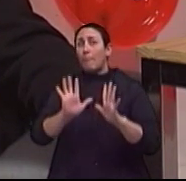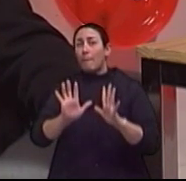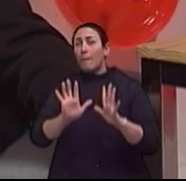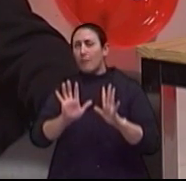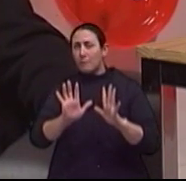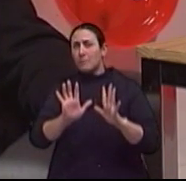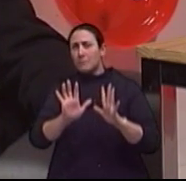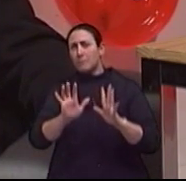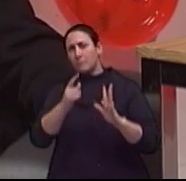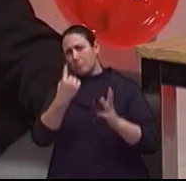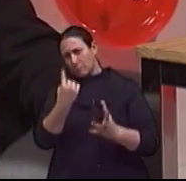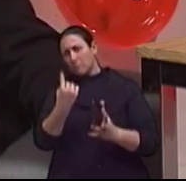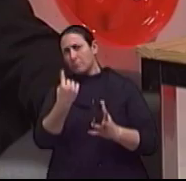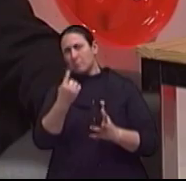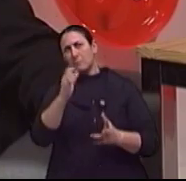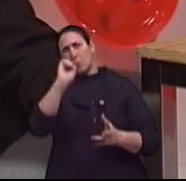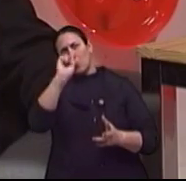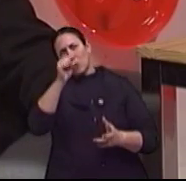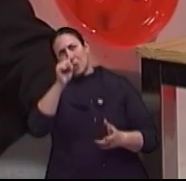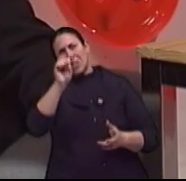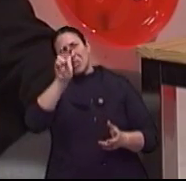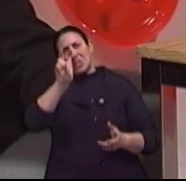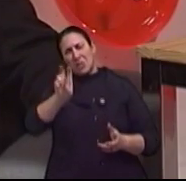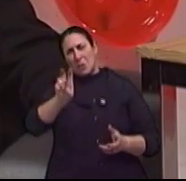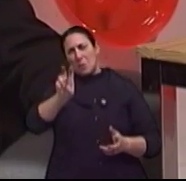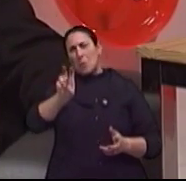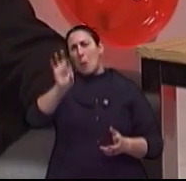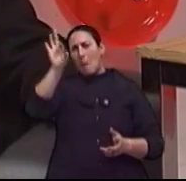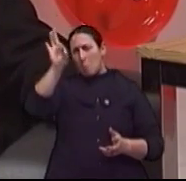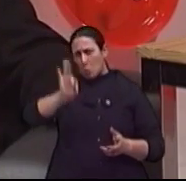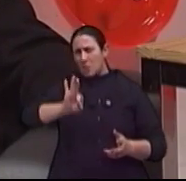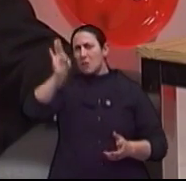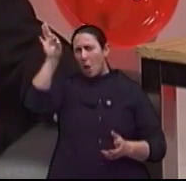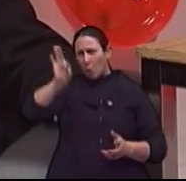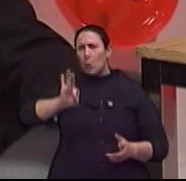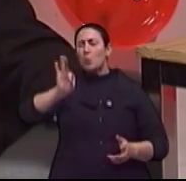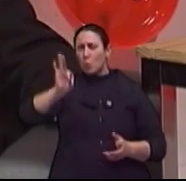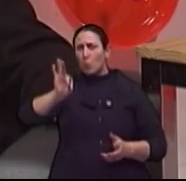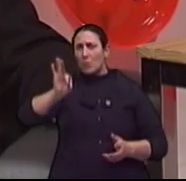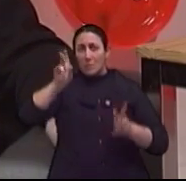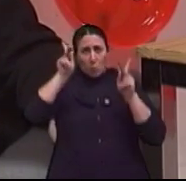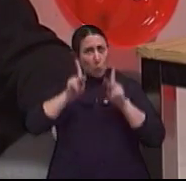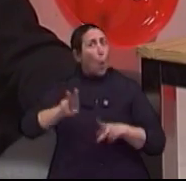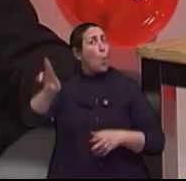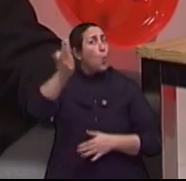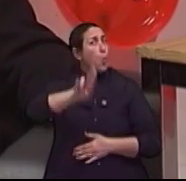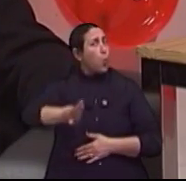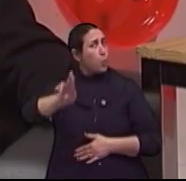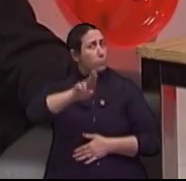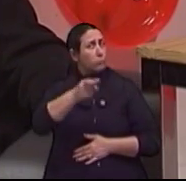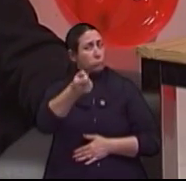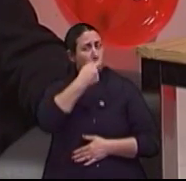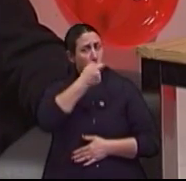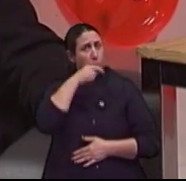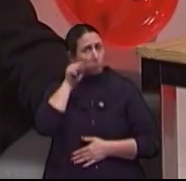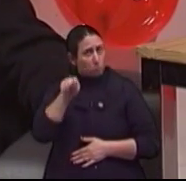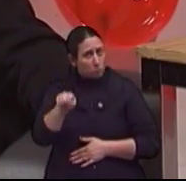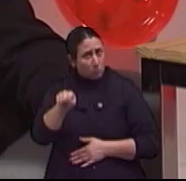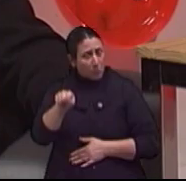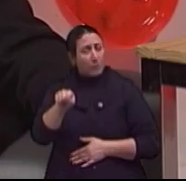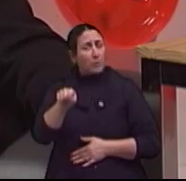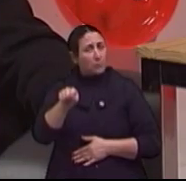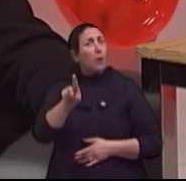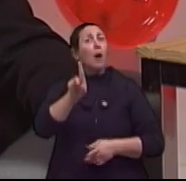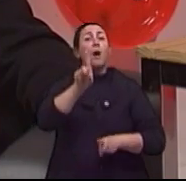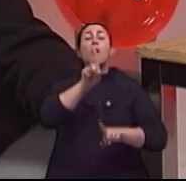1,85 1,8 por dos pacientes que usam o Faster vi oral é uma pílula vi oral